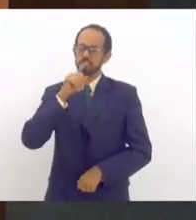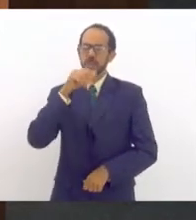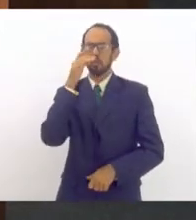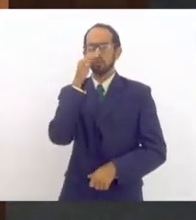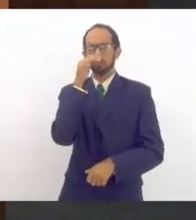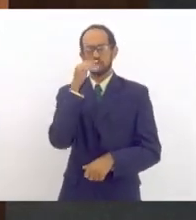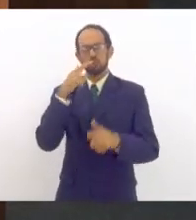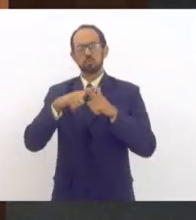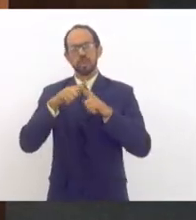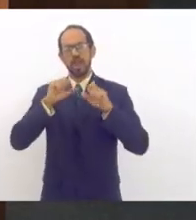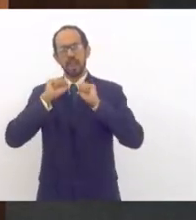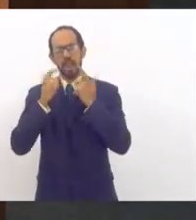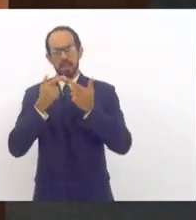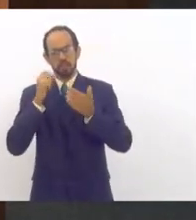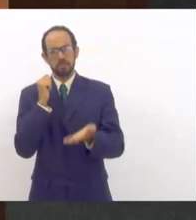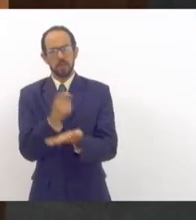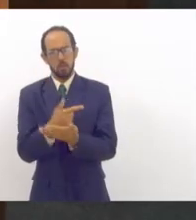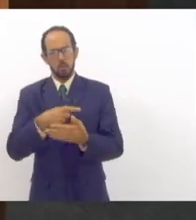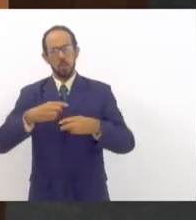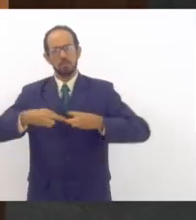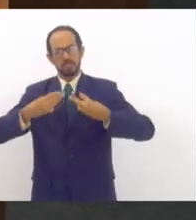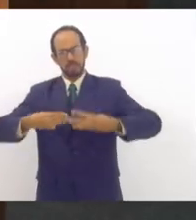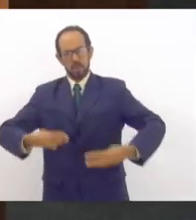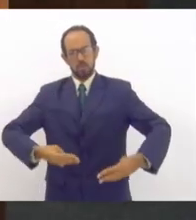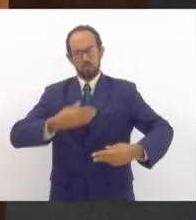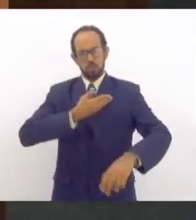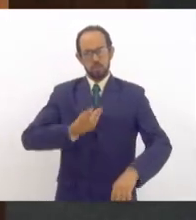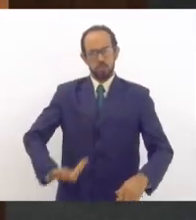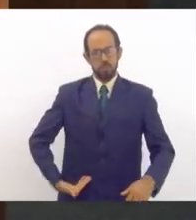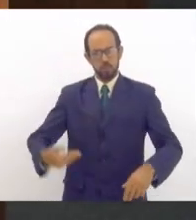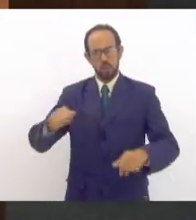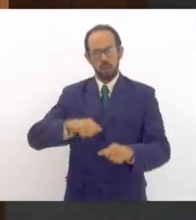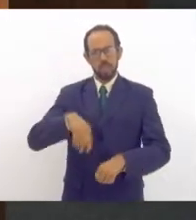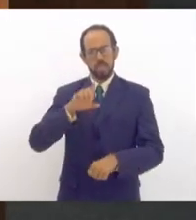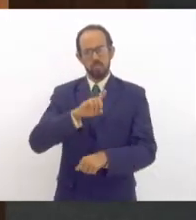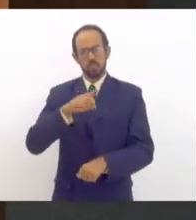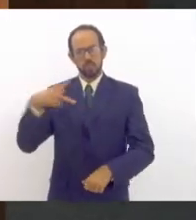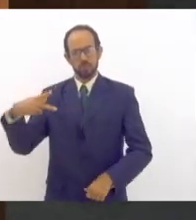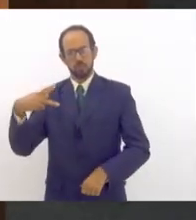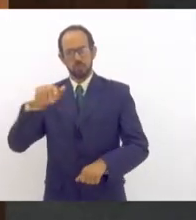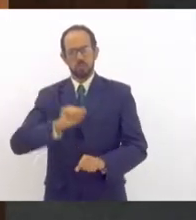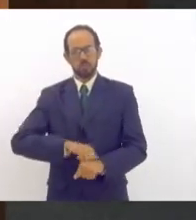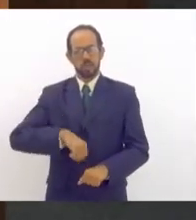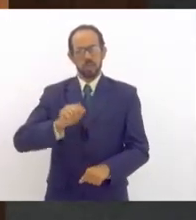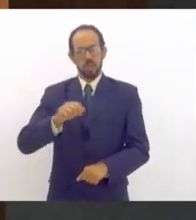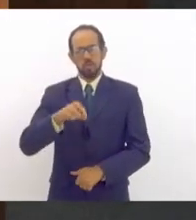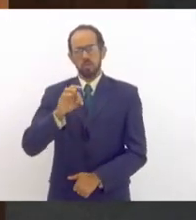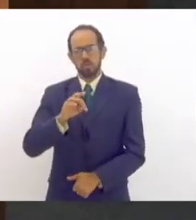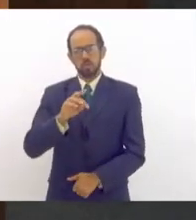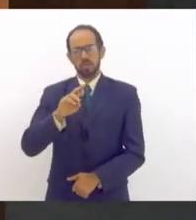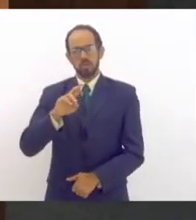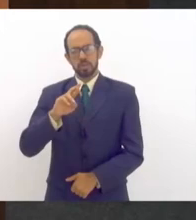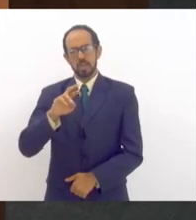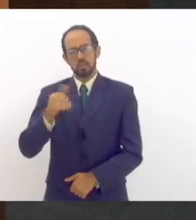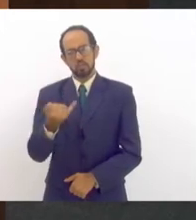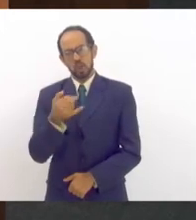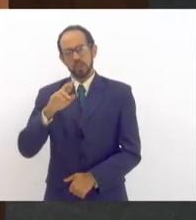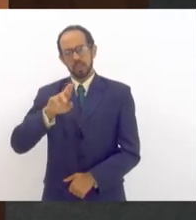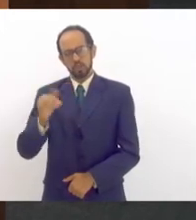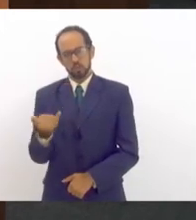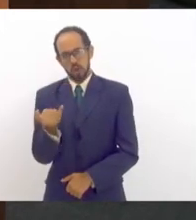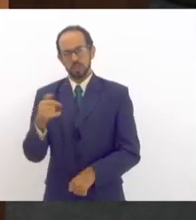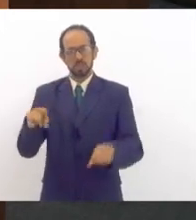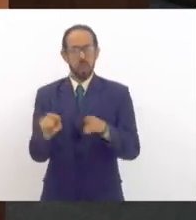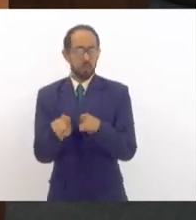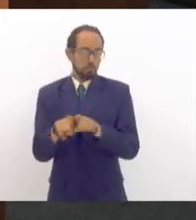Tribunal de Justiça pagou o Ministério Público pagou a Defensoria Pública pagou o Tribunal de Contas do Estado pagou e só faltou